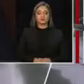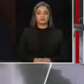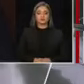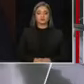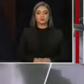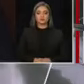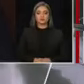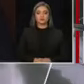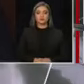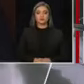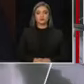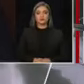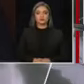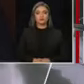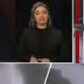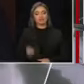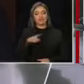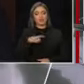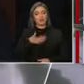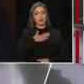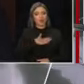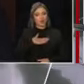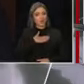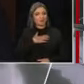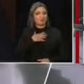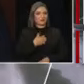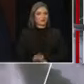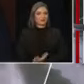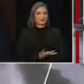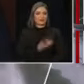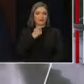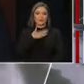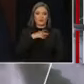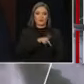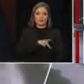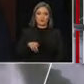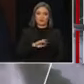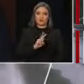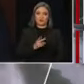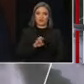tenho a honra e a emoção de citar o meu velho professor Eliano Fragoso,